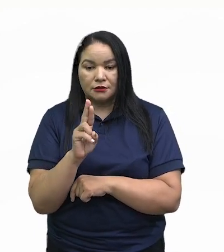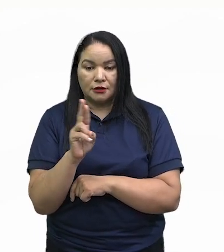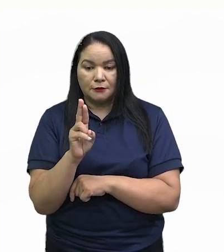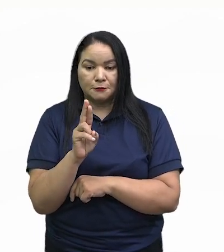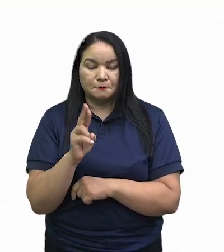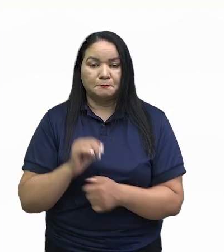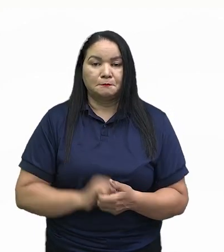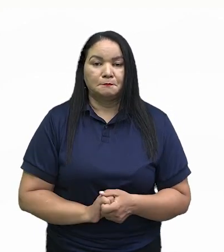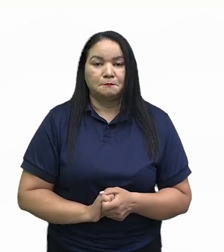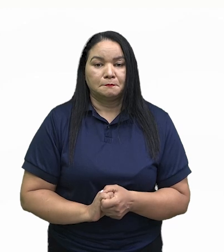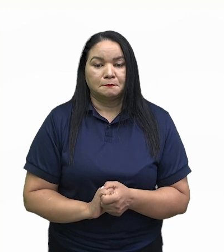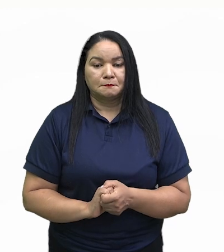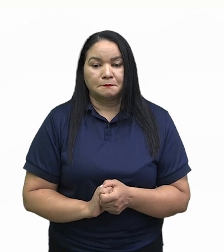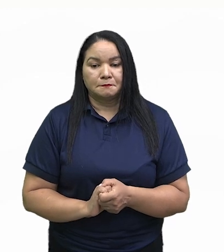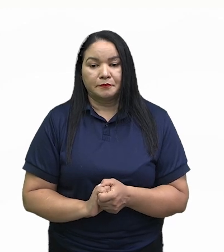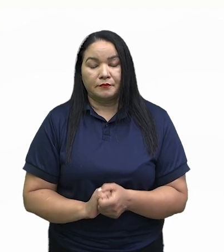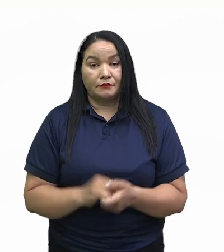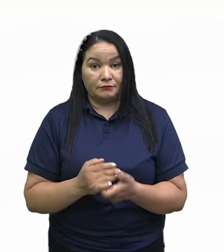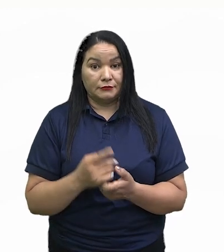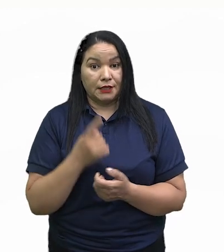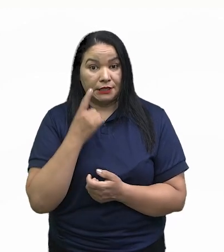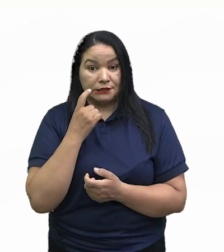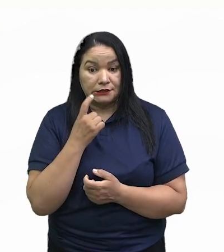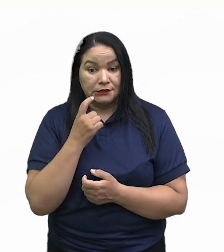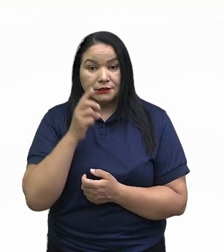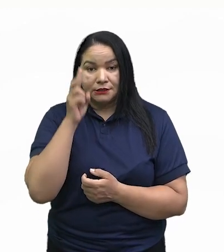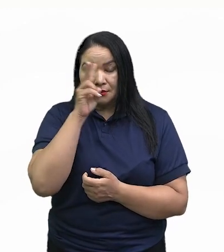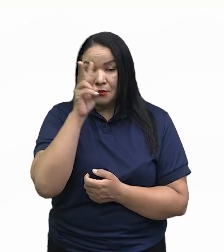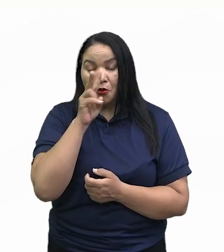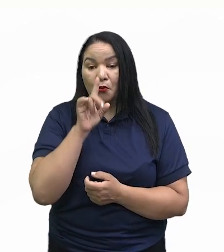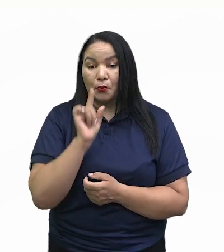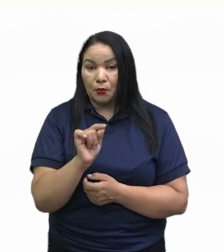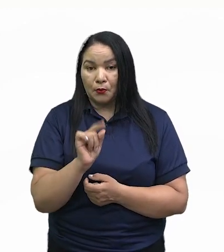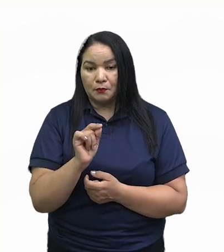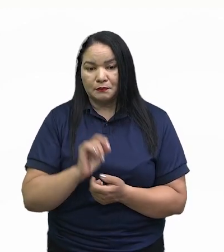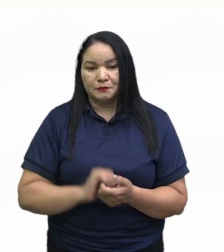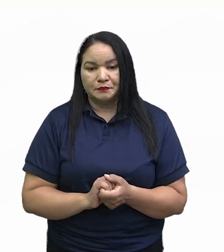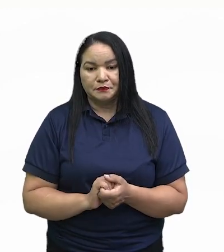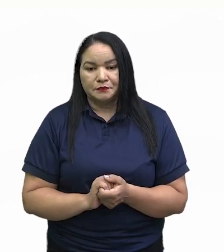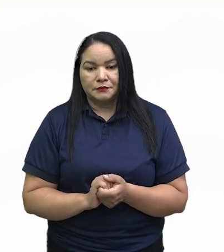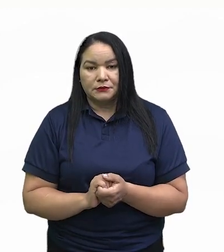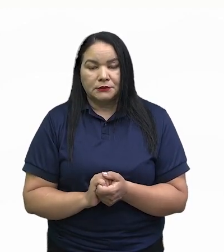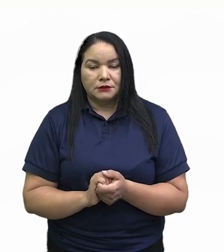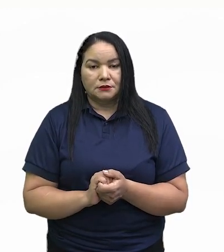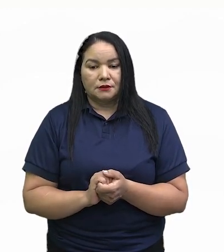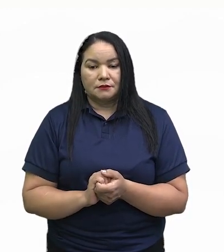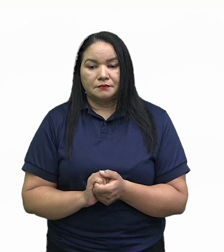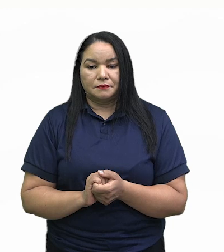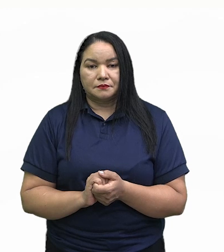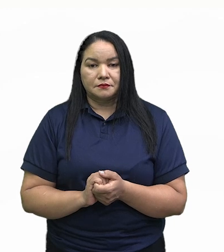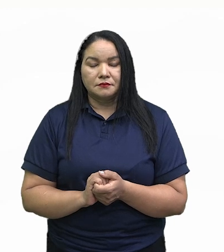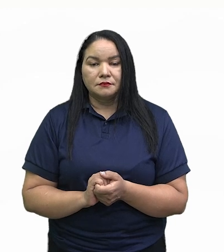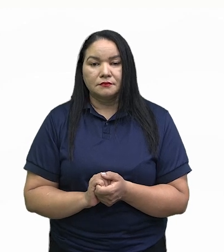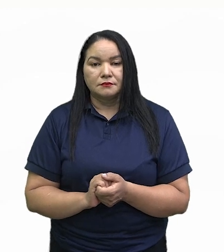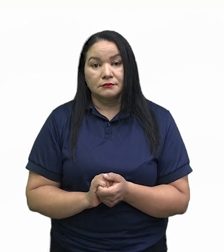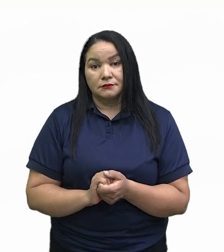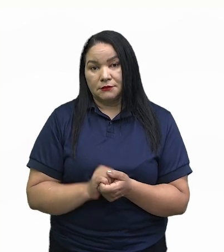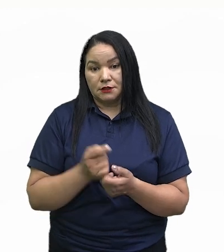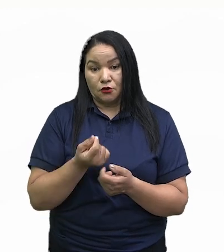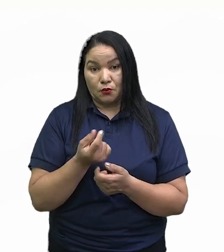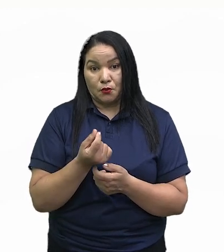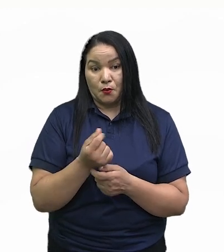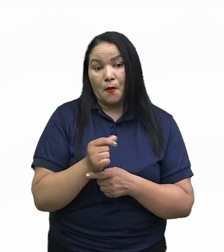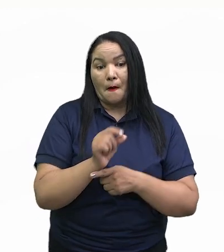R$1.150. Tudo bem? E é interessante lembrar o seguinte, gente, que quando você pega aí